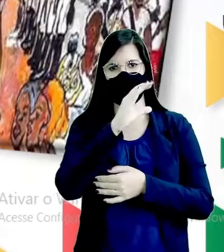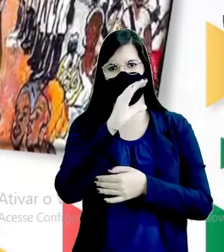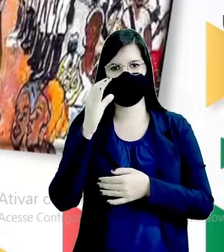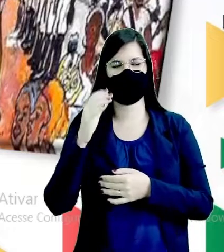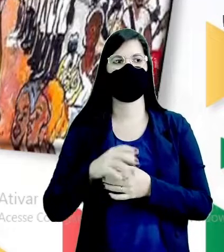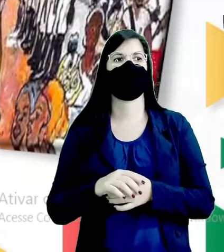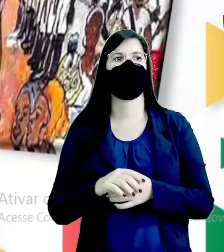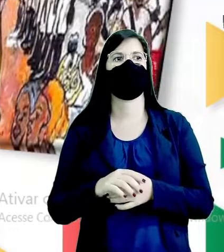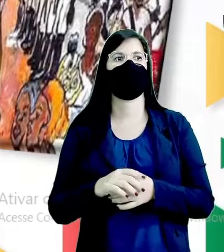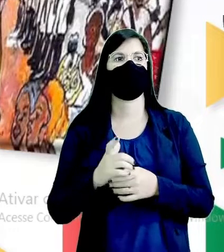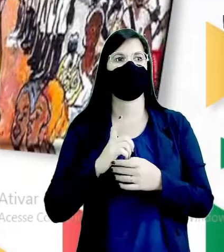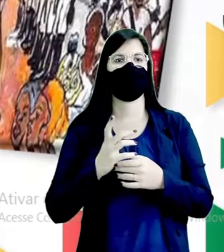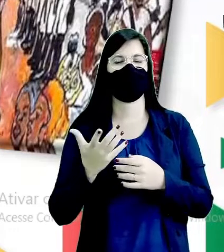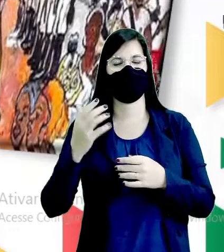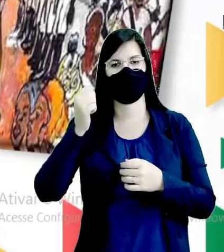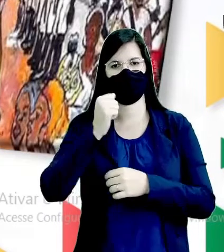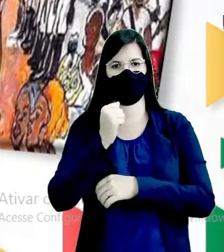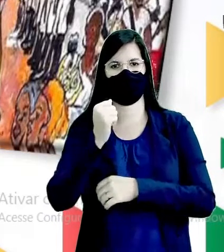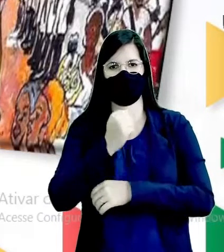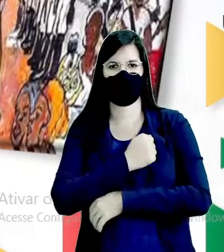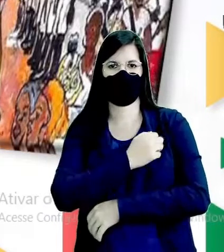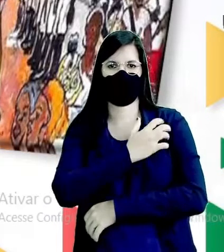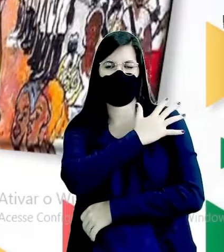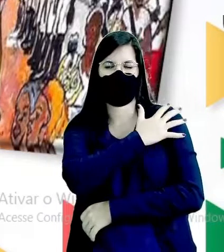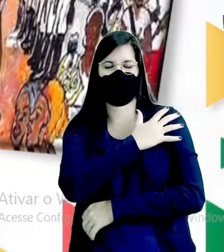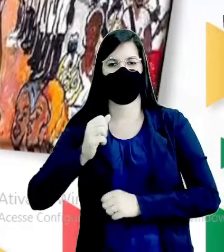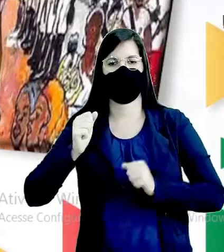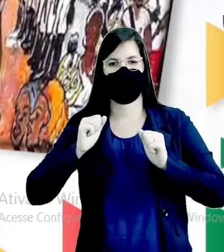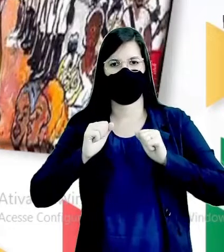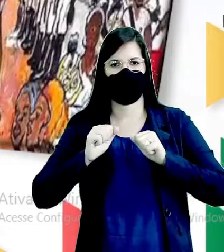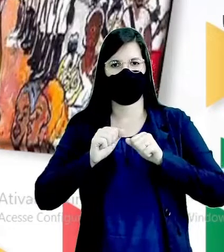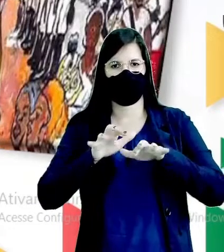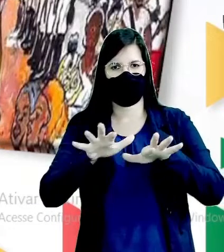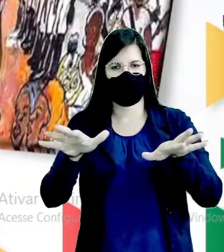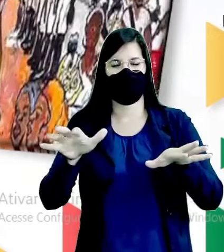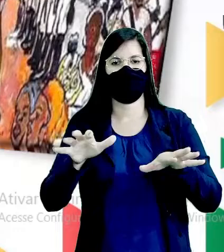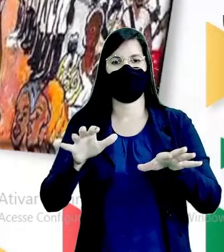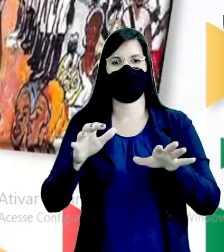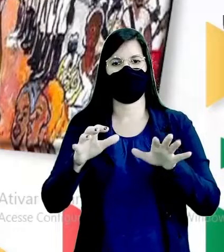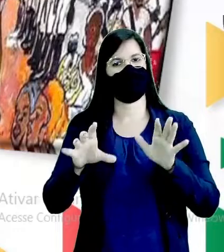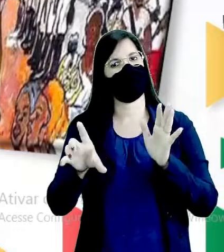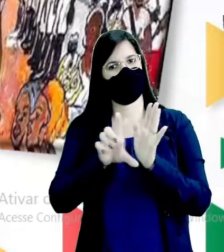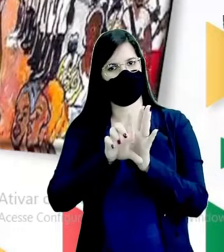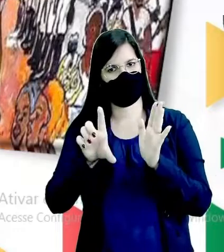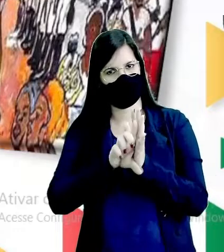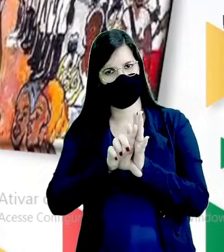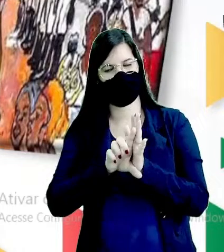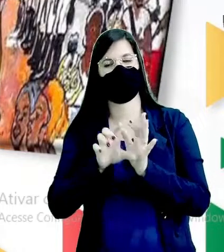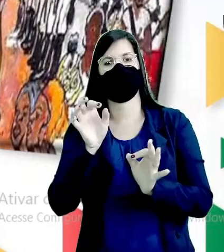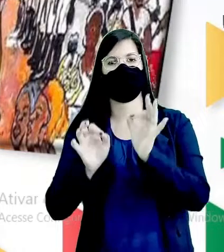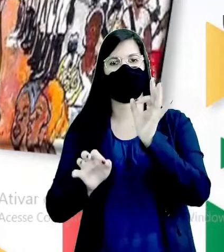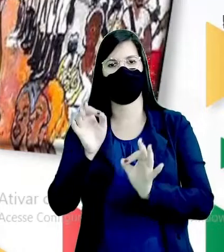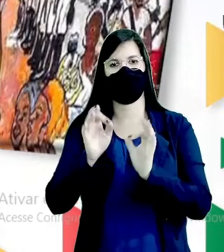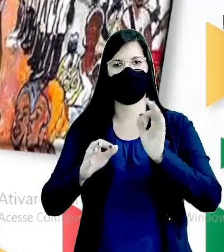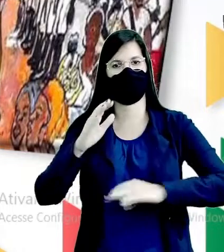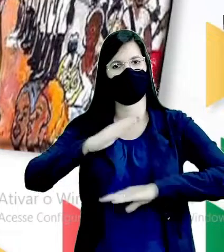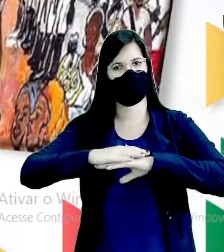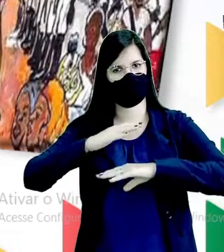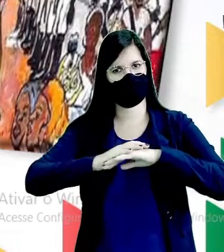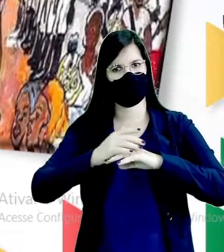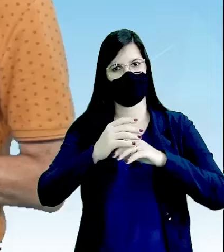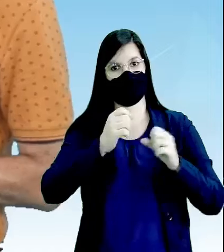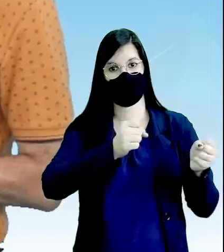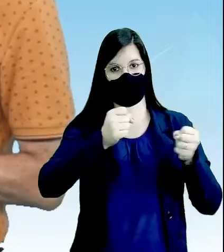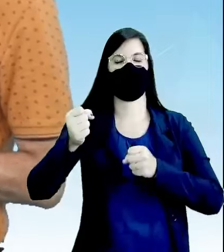aumento do soldo dos soldados e também a instituição dos três poderes, o executivo, o legislativo e o judiciário. Agora, tem uma coisa aí que